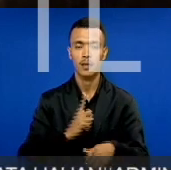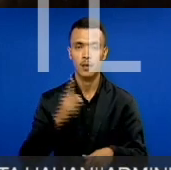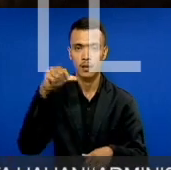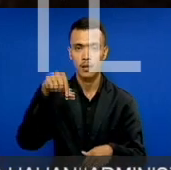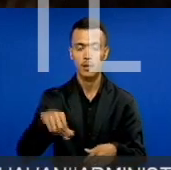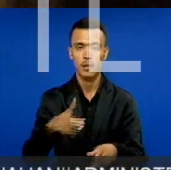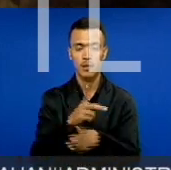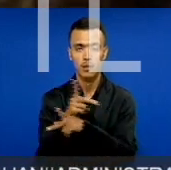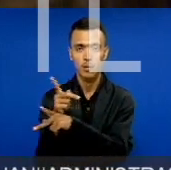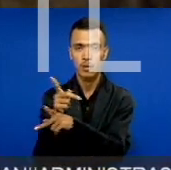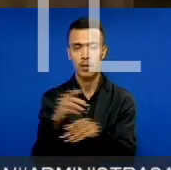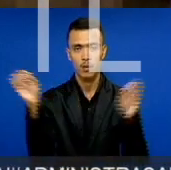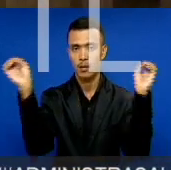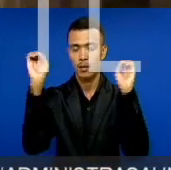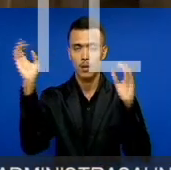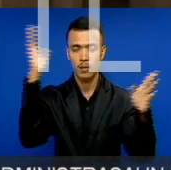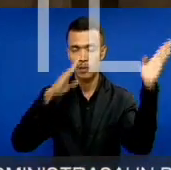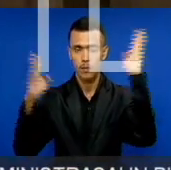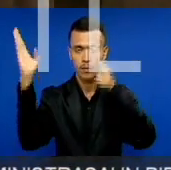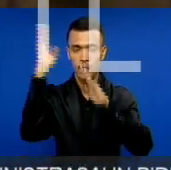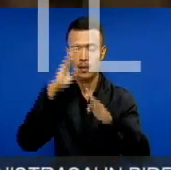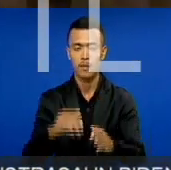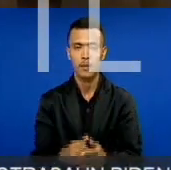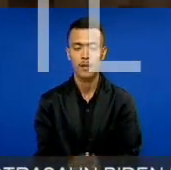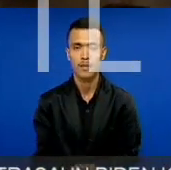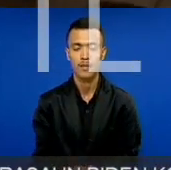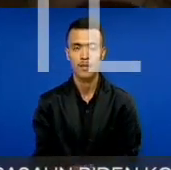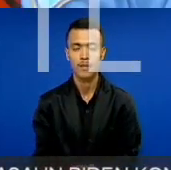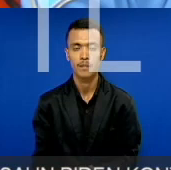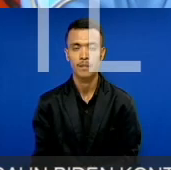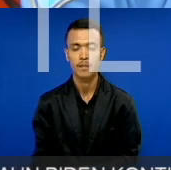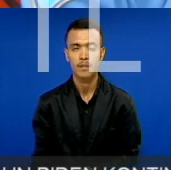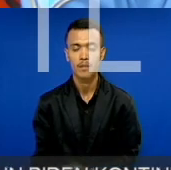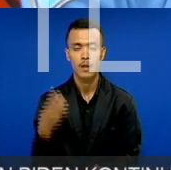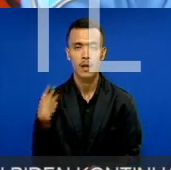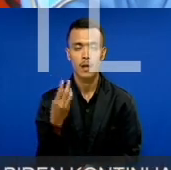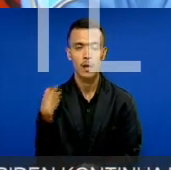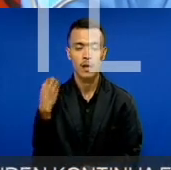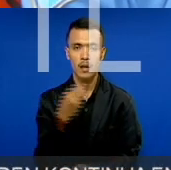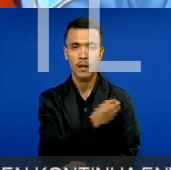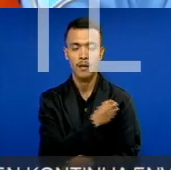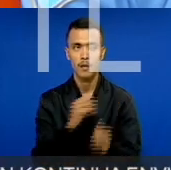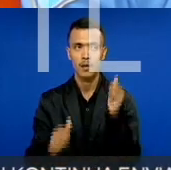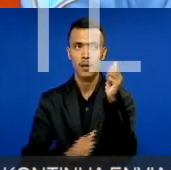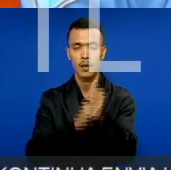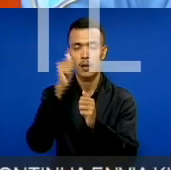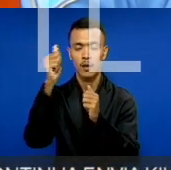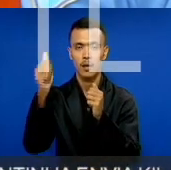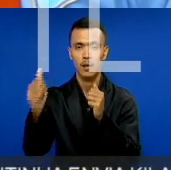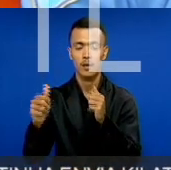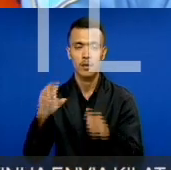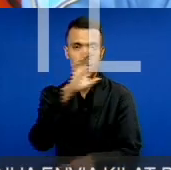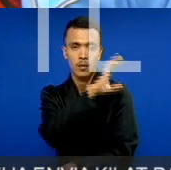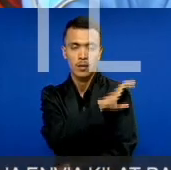o controlado, não lá ia perturbação Roma. Aproveita o momento, né? Atual situação